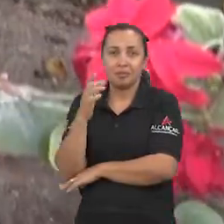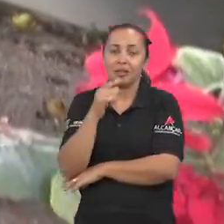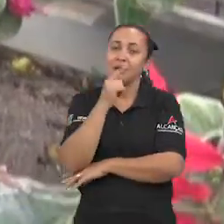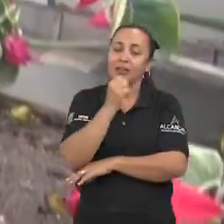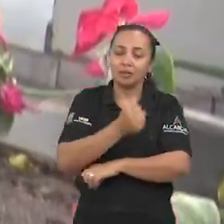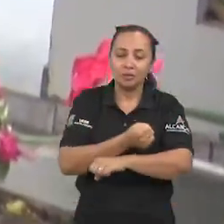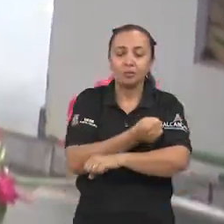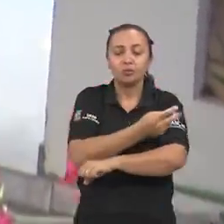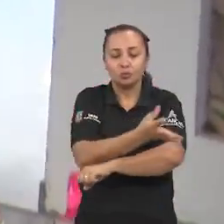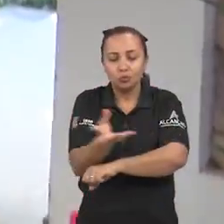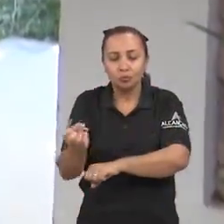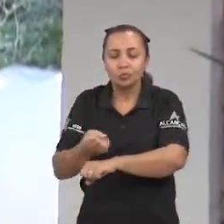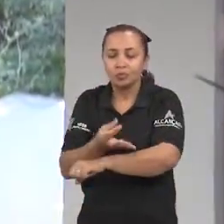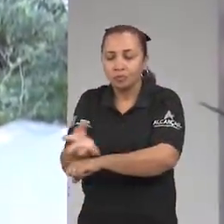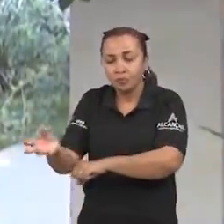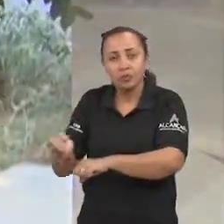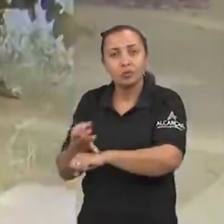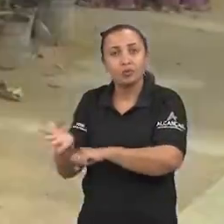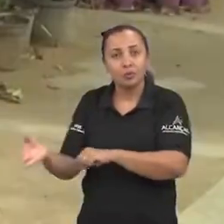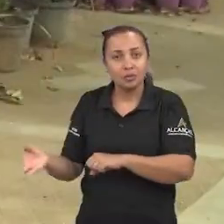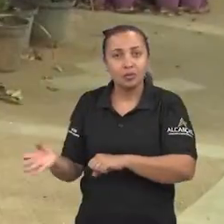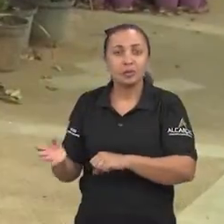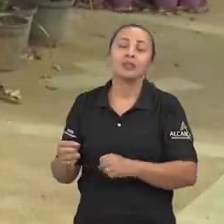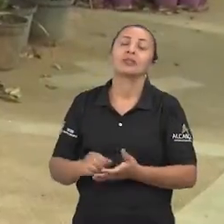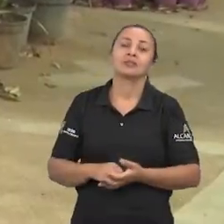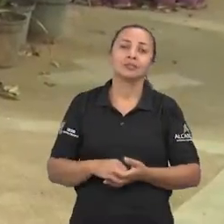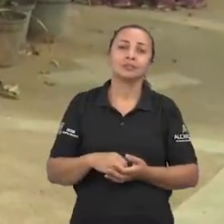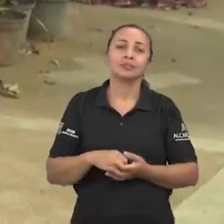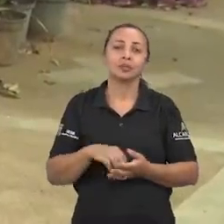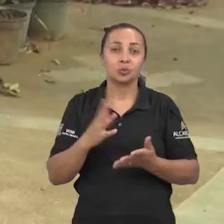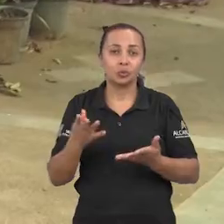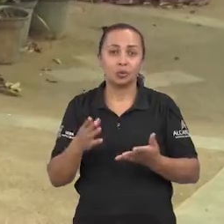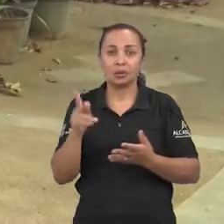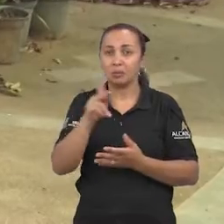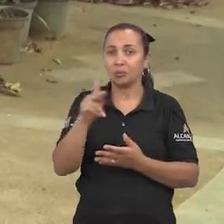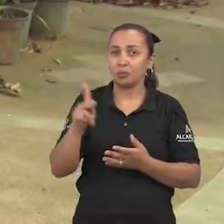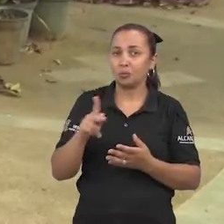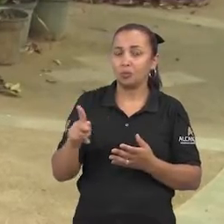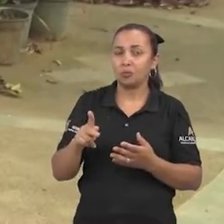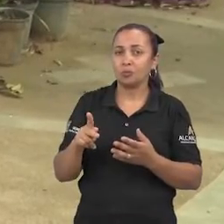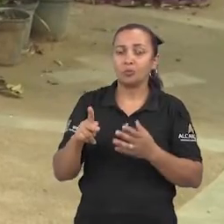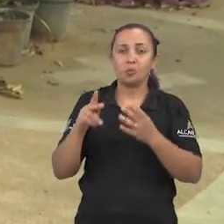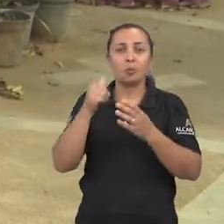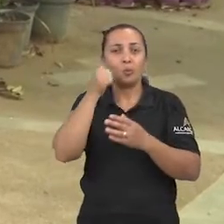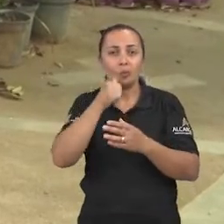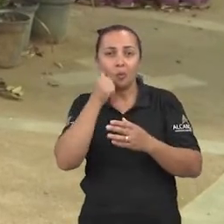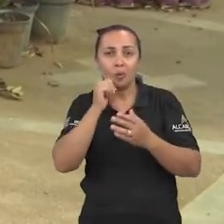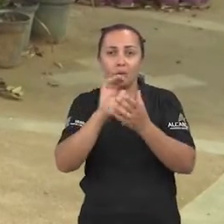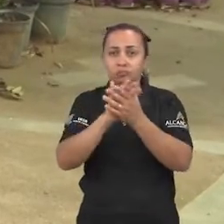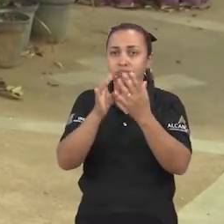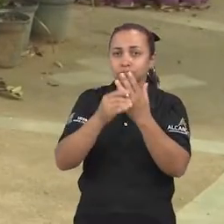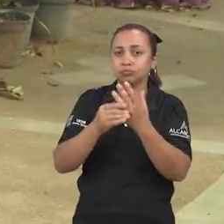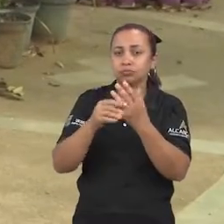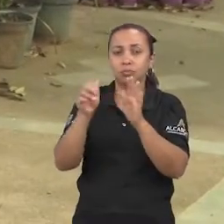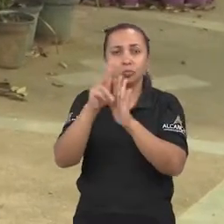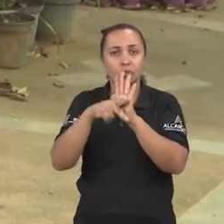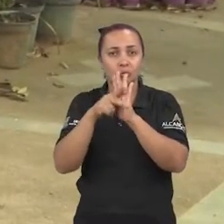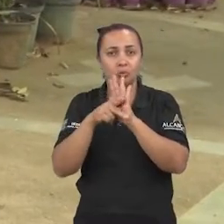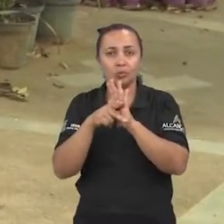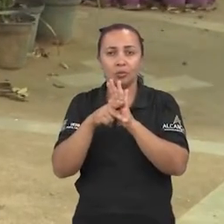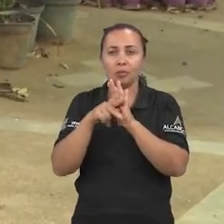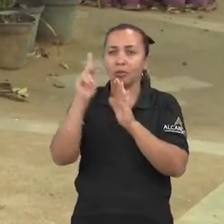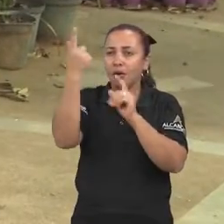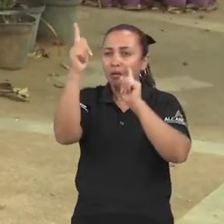ela irriga essas plantas por infiltração. Minha esposa, na época, quando projetou, né, ela usou como esse critério, né, a posição geográfica